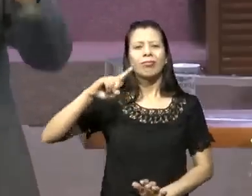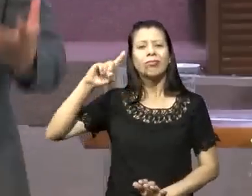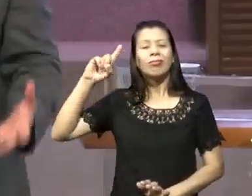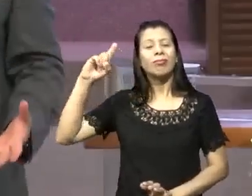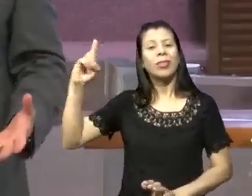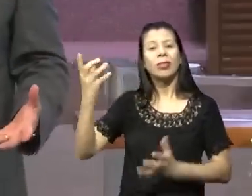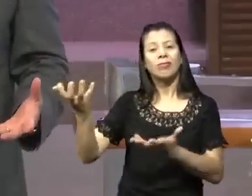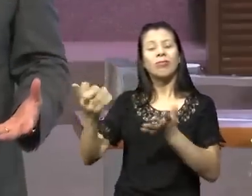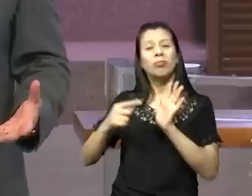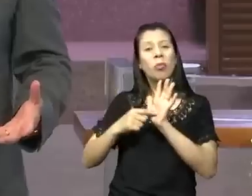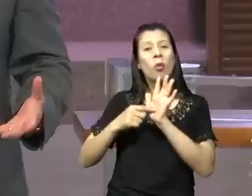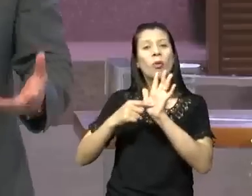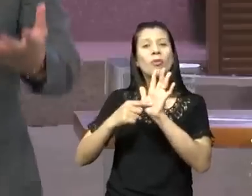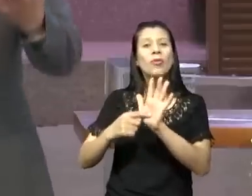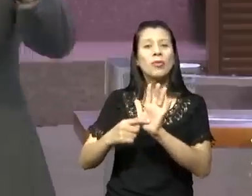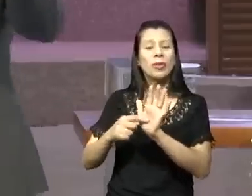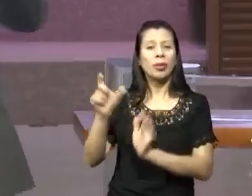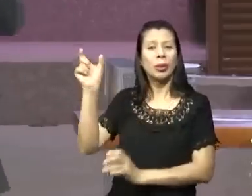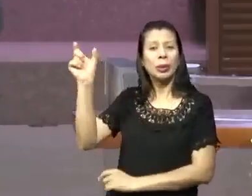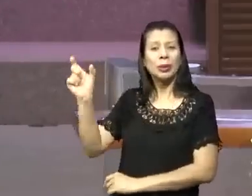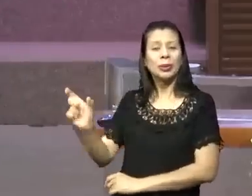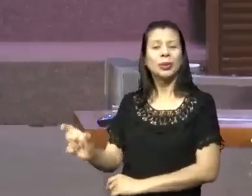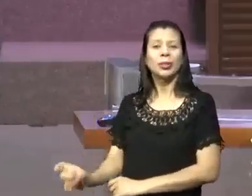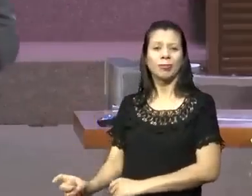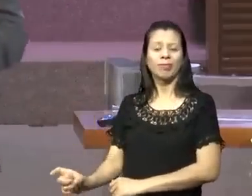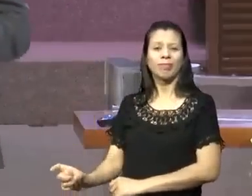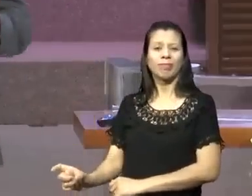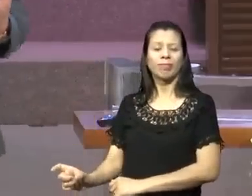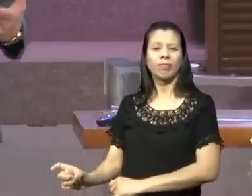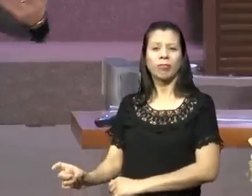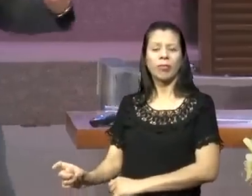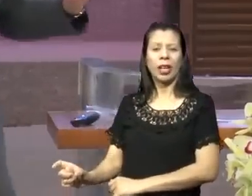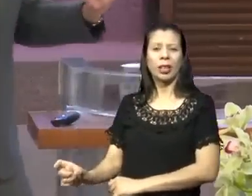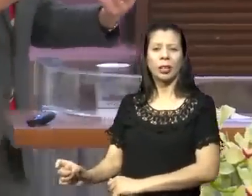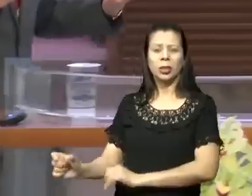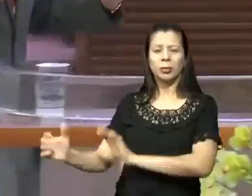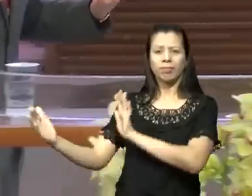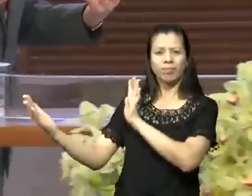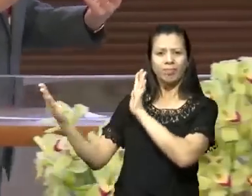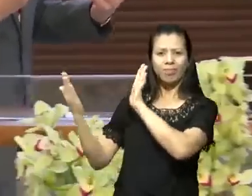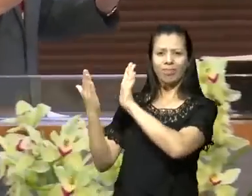fato ele era Apesar de o seu corpo estar